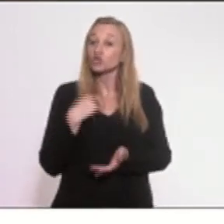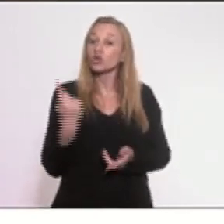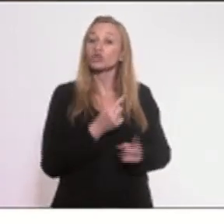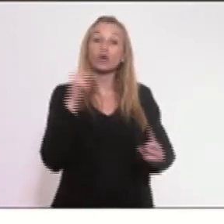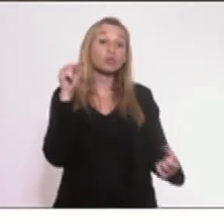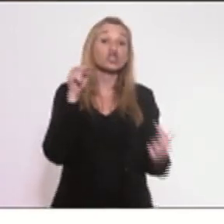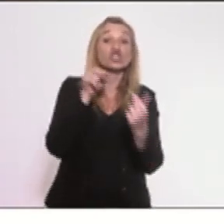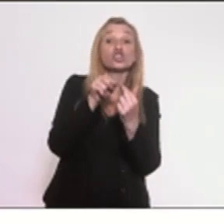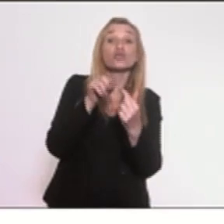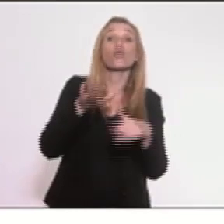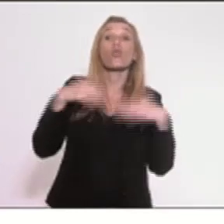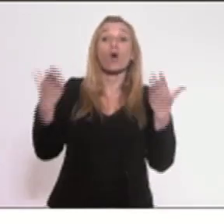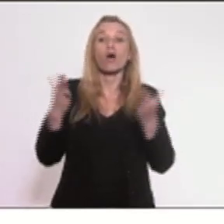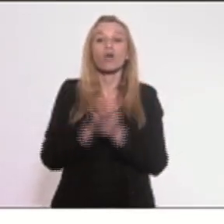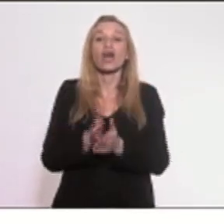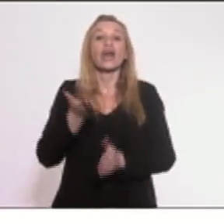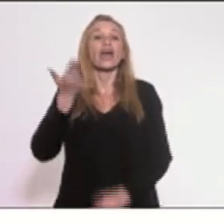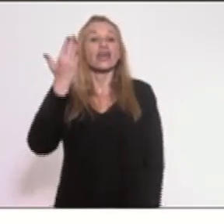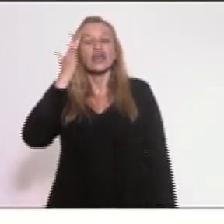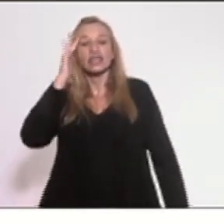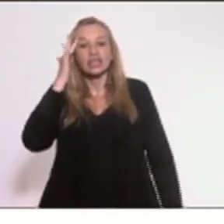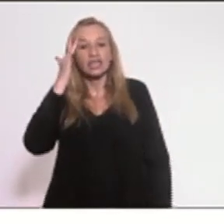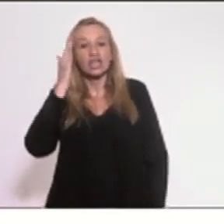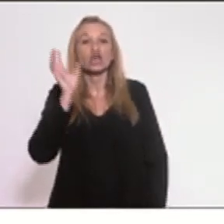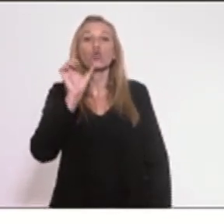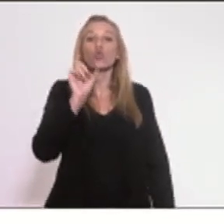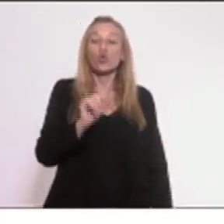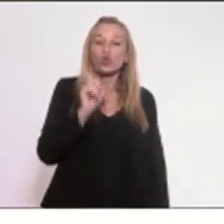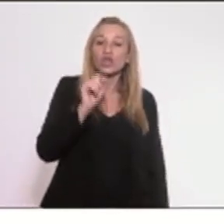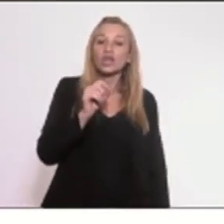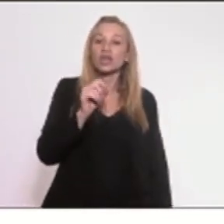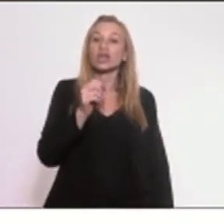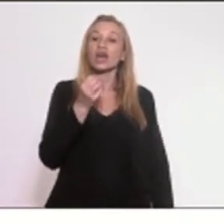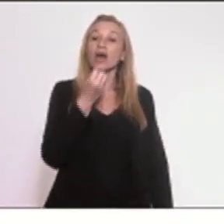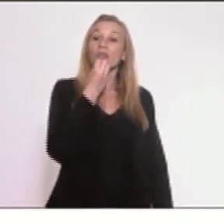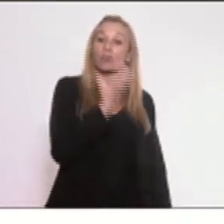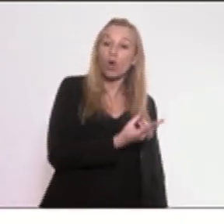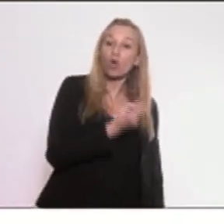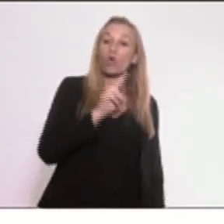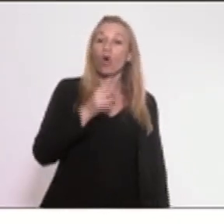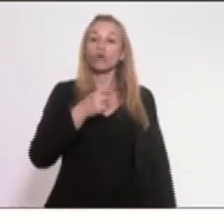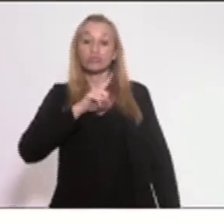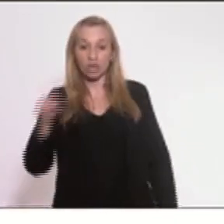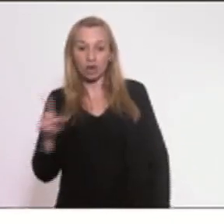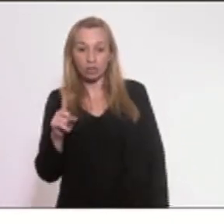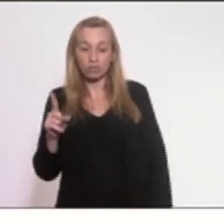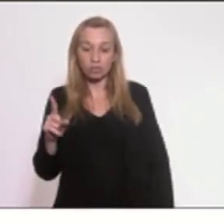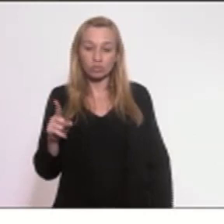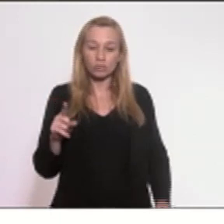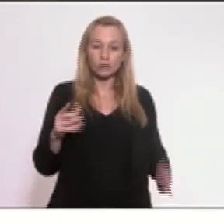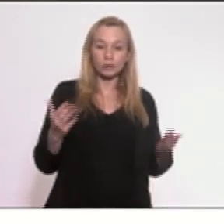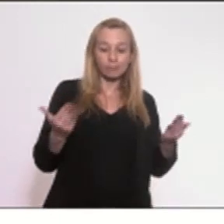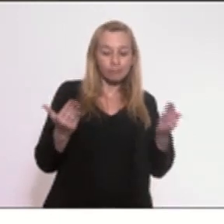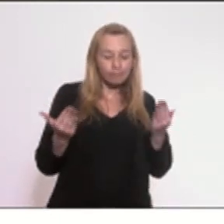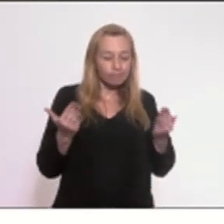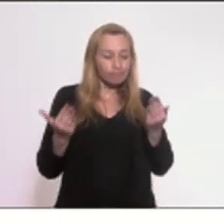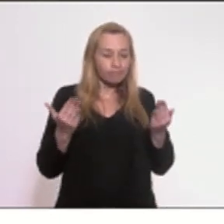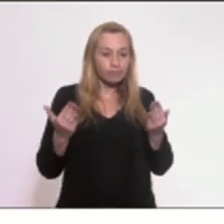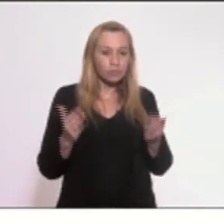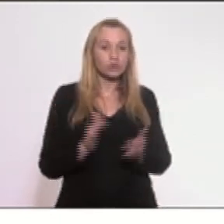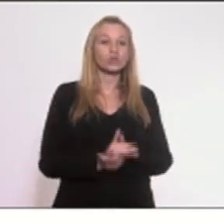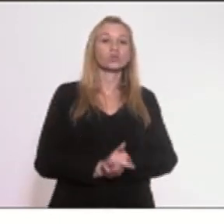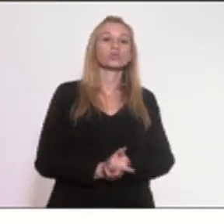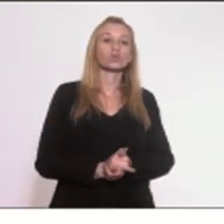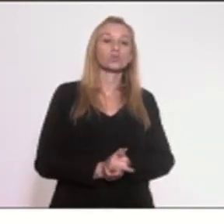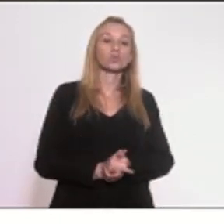objetivo é ouvir e entender o que faz sentido e o que não faz sentido. É ser um meio de campo entre o Conselho de